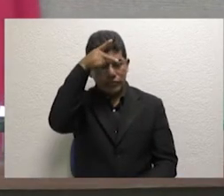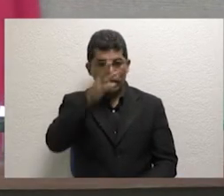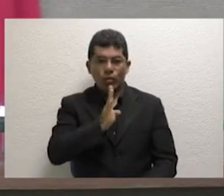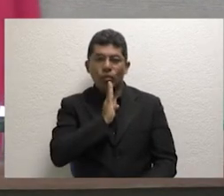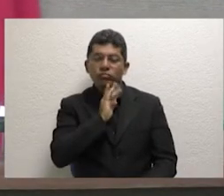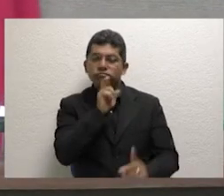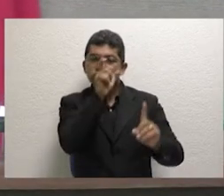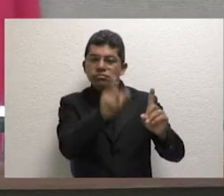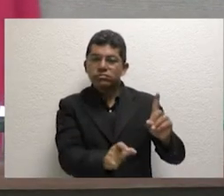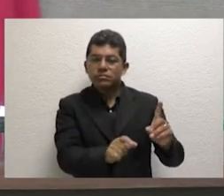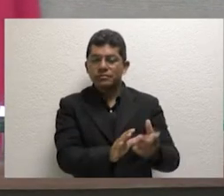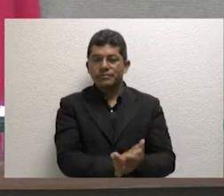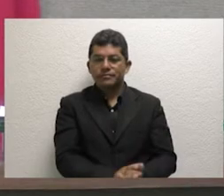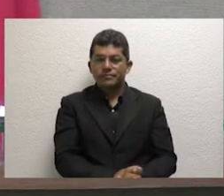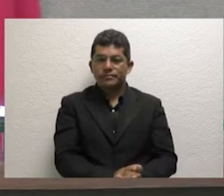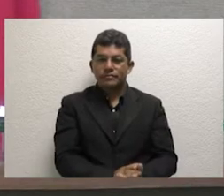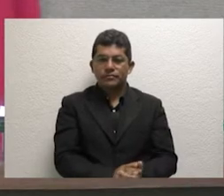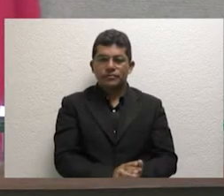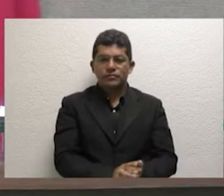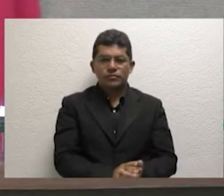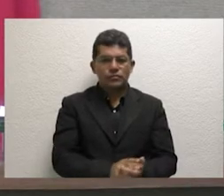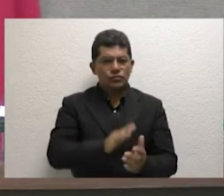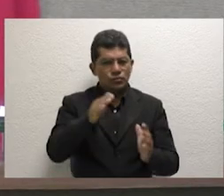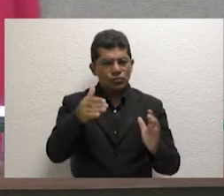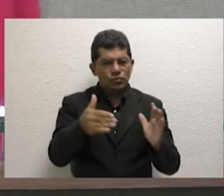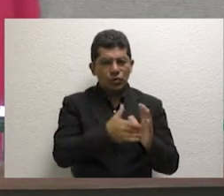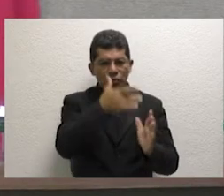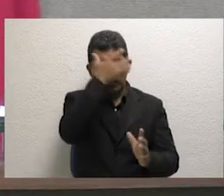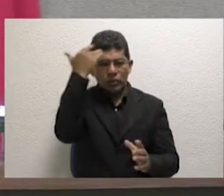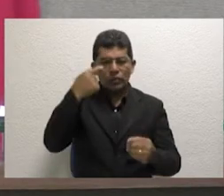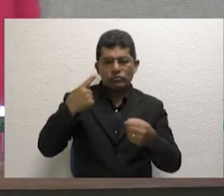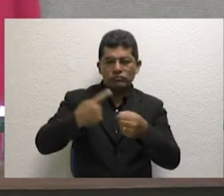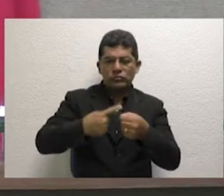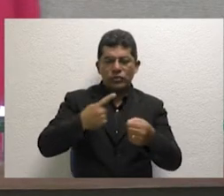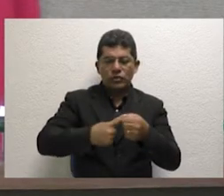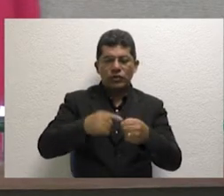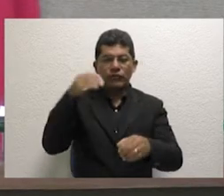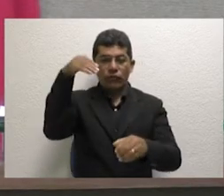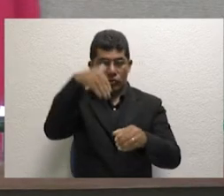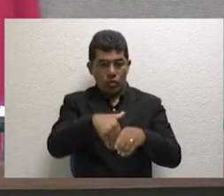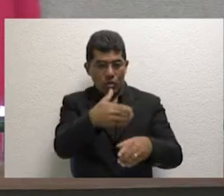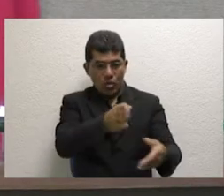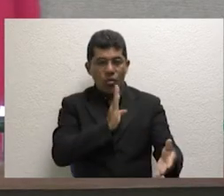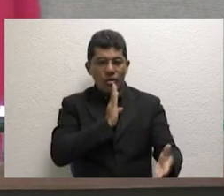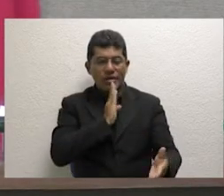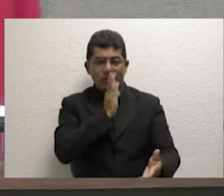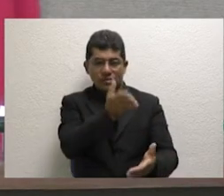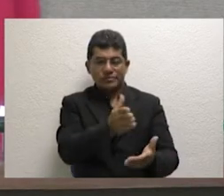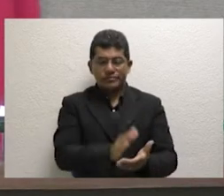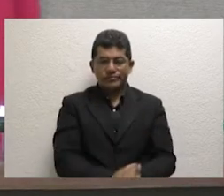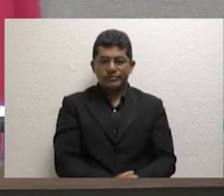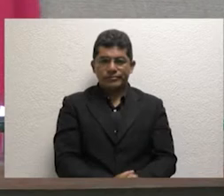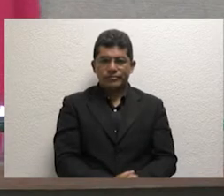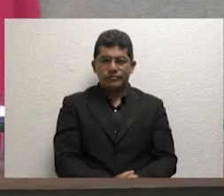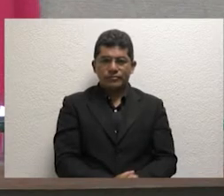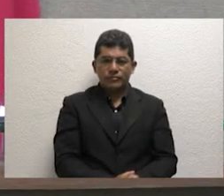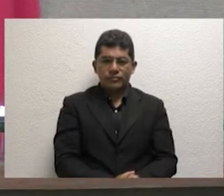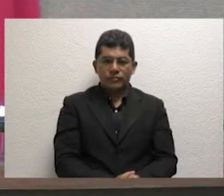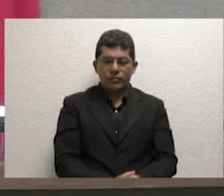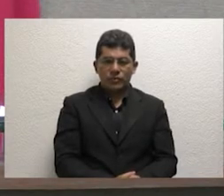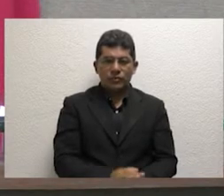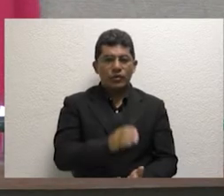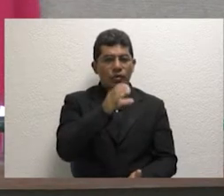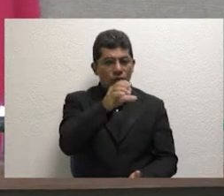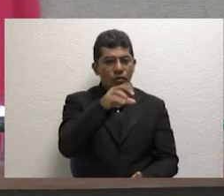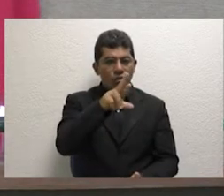conhecido pela massa expressiva tocatinense curica popular curica